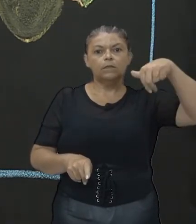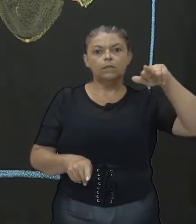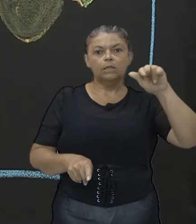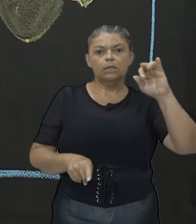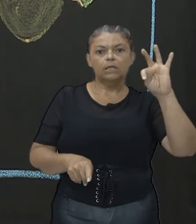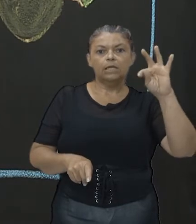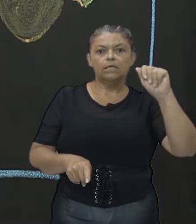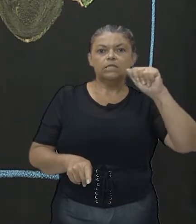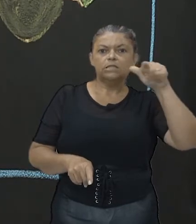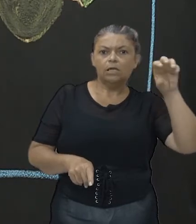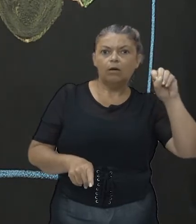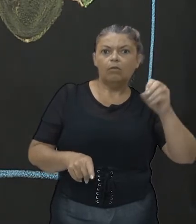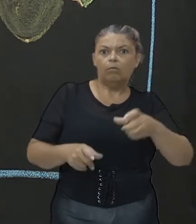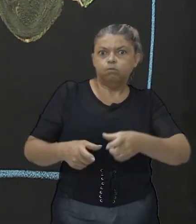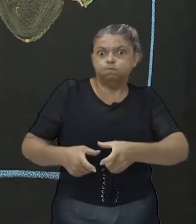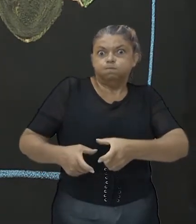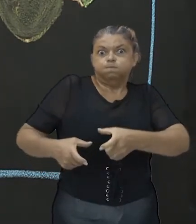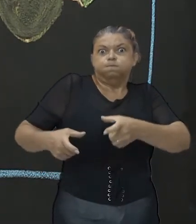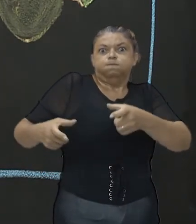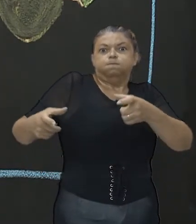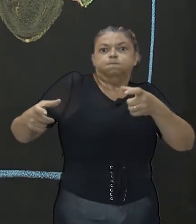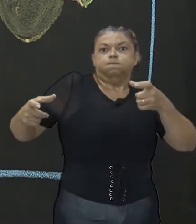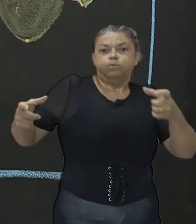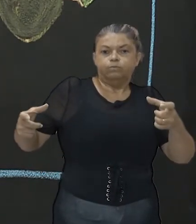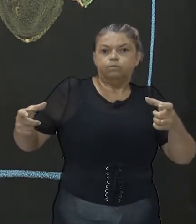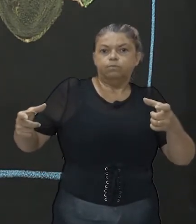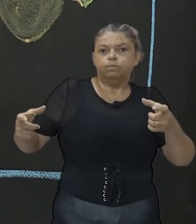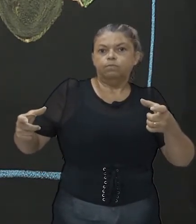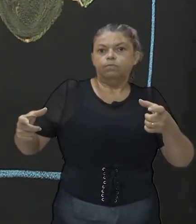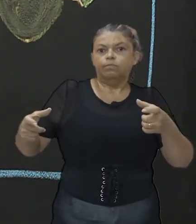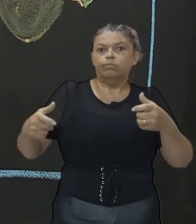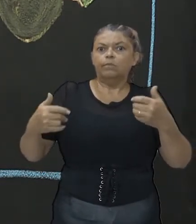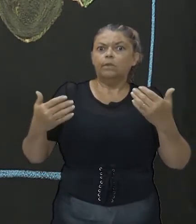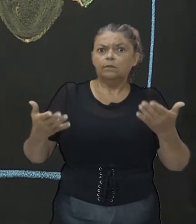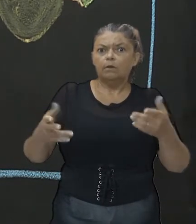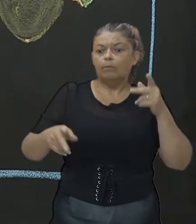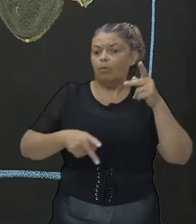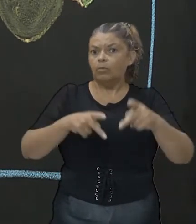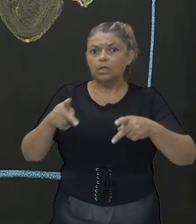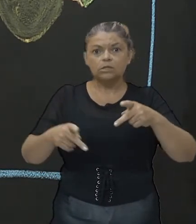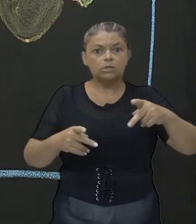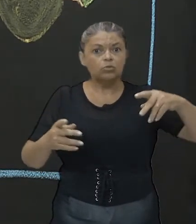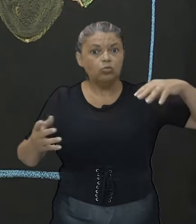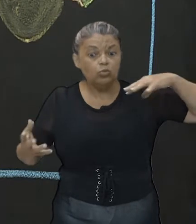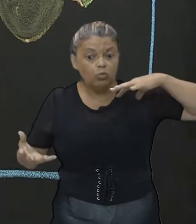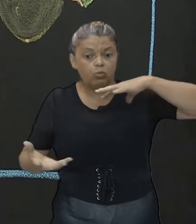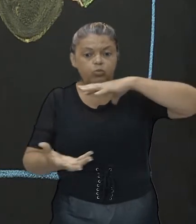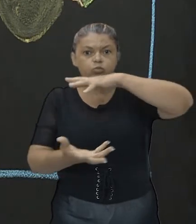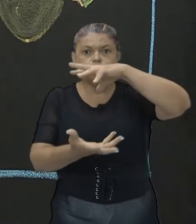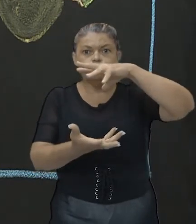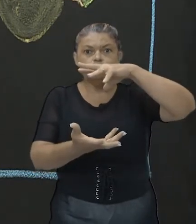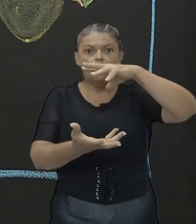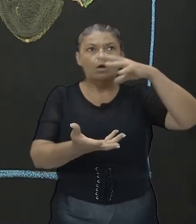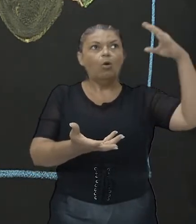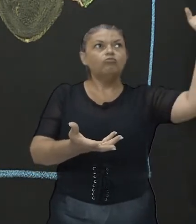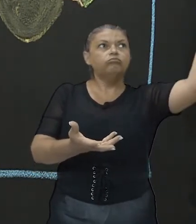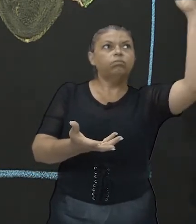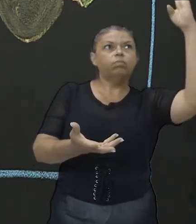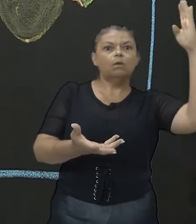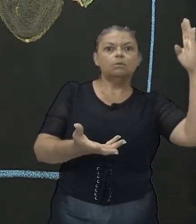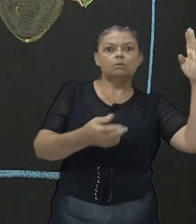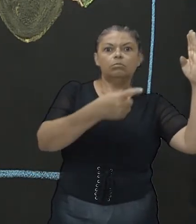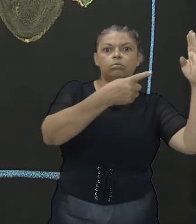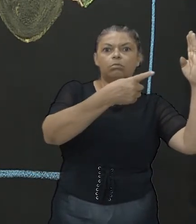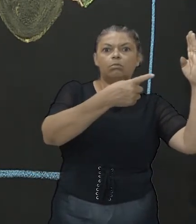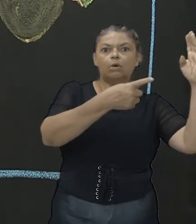constante crescimento. Até então, nós estudávamos as populações do mundo, o Brasil caracterizado como a quinta